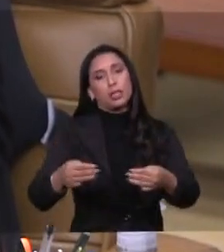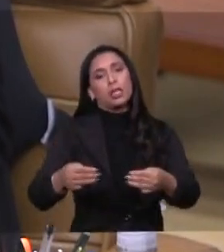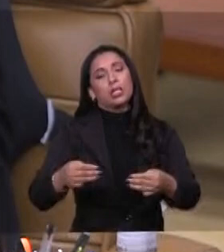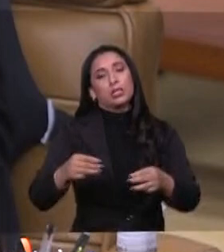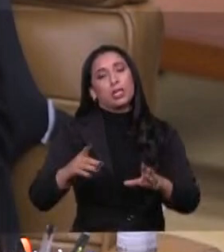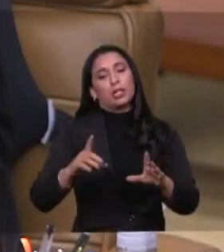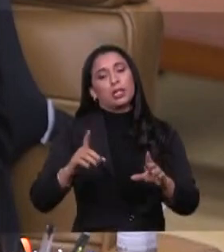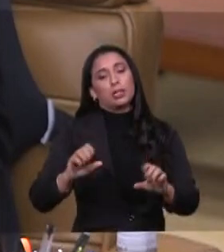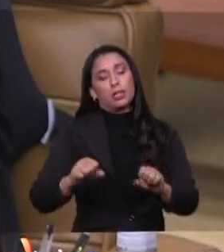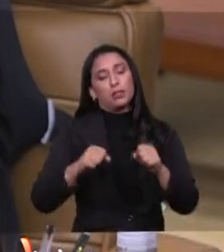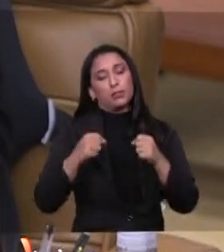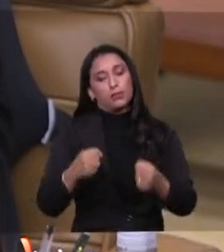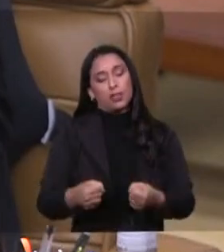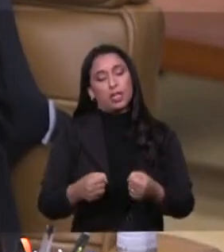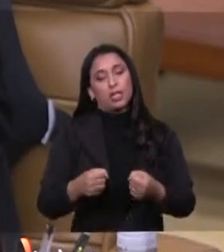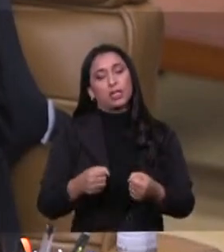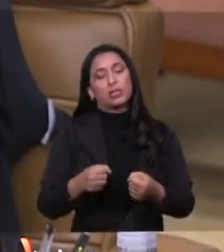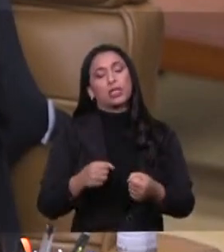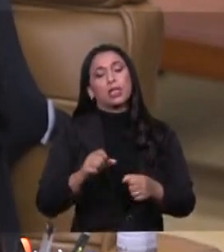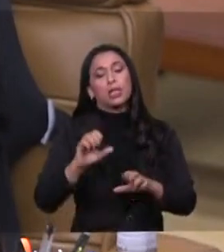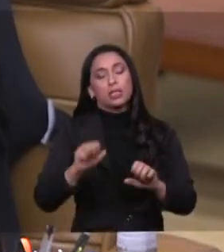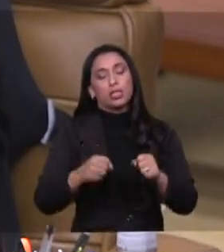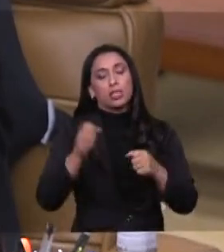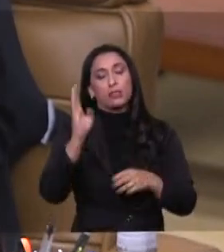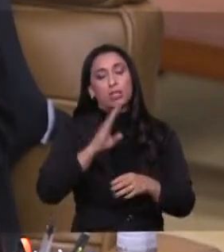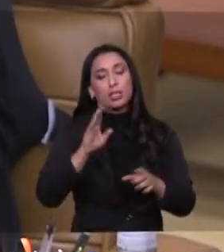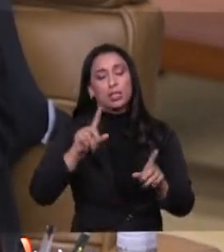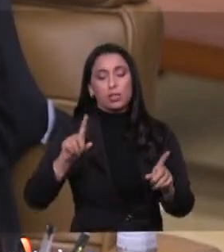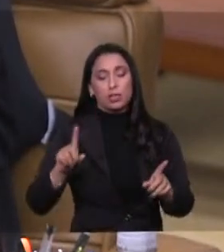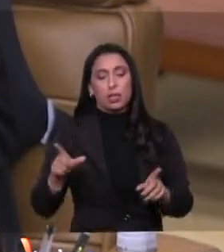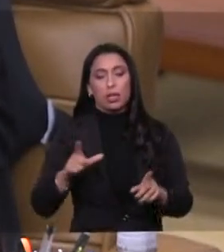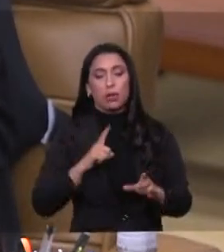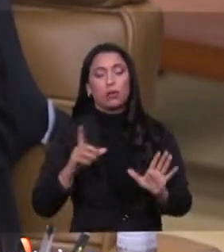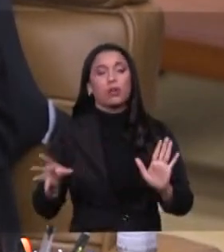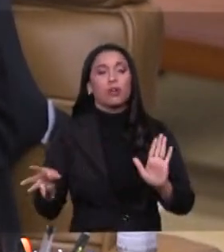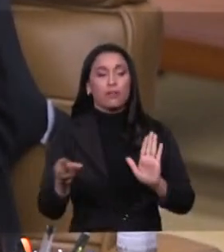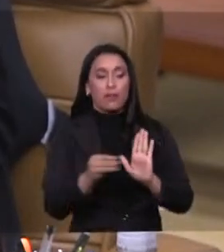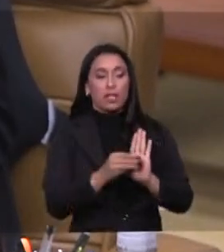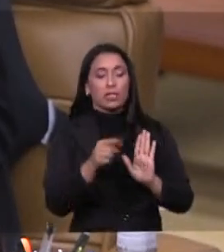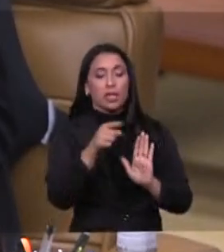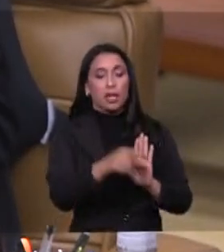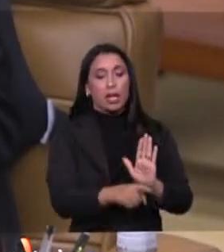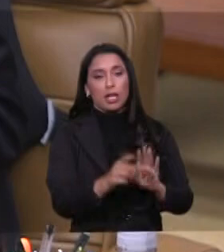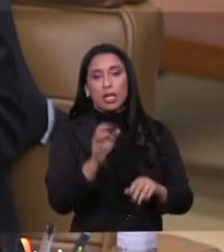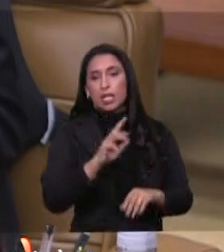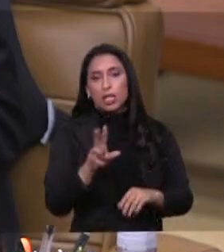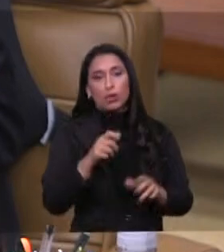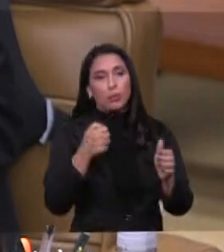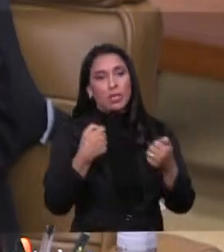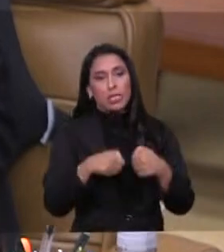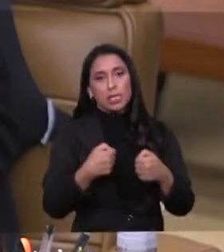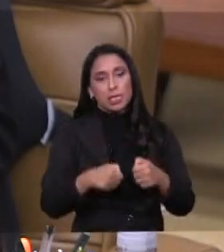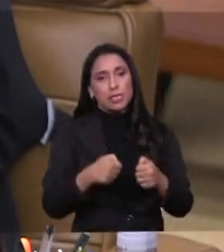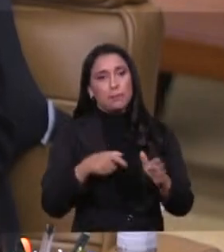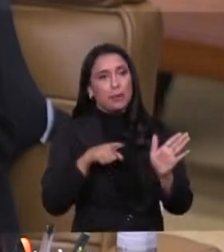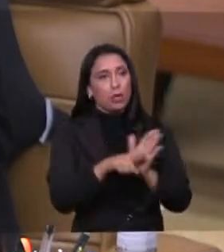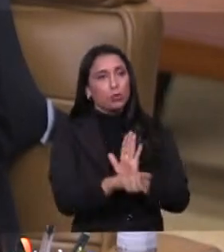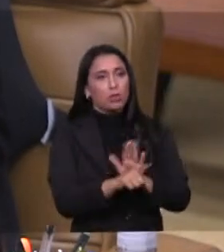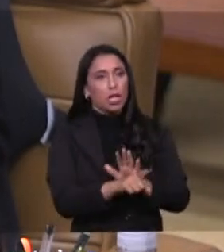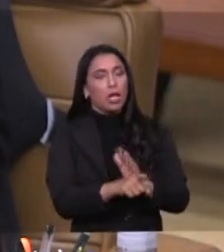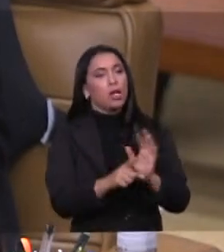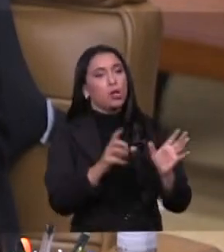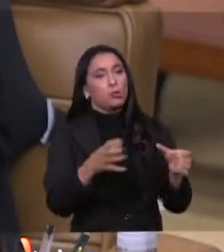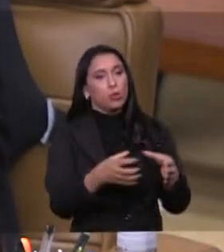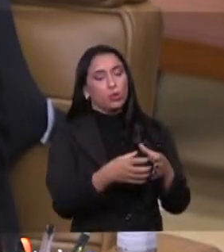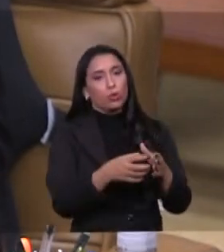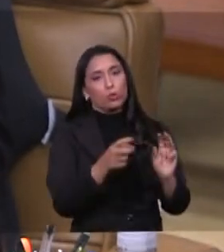o Conselho de Defesa Nacional, serão implementados independentemente de consultas comunidades indígenas envolvidas,